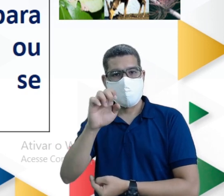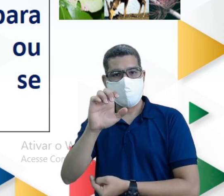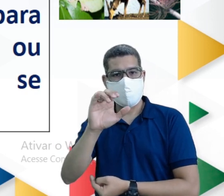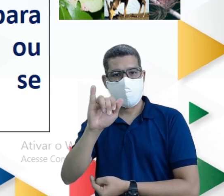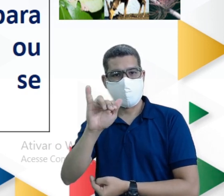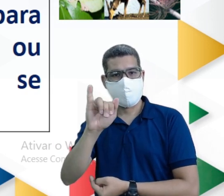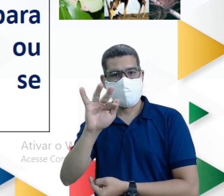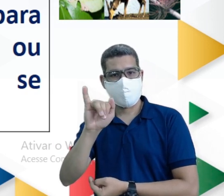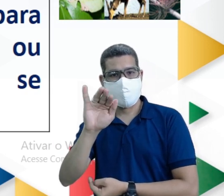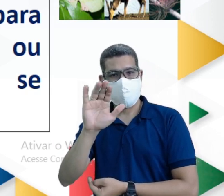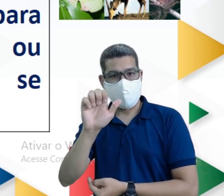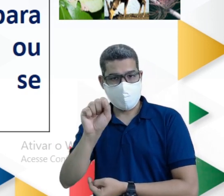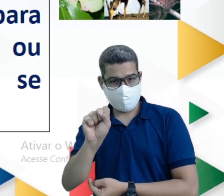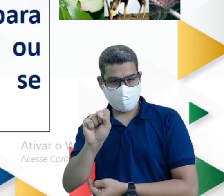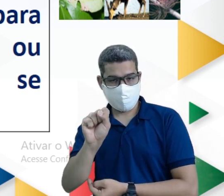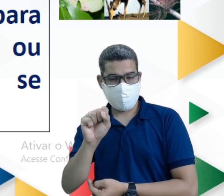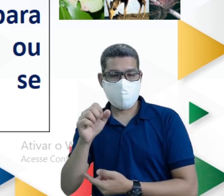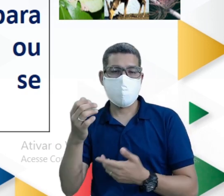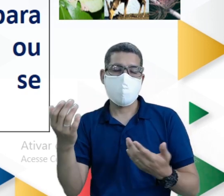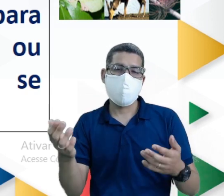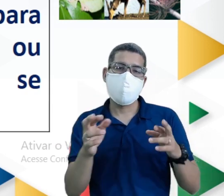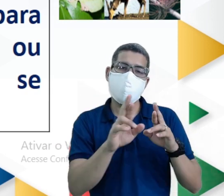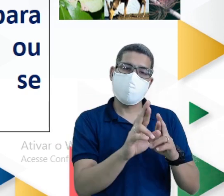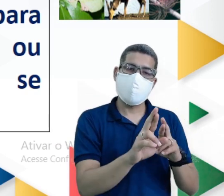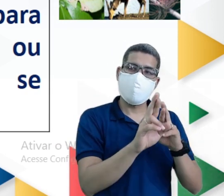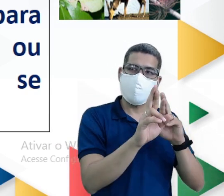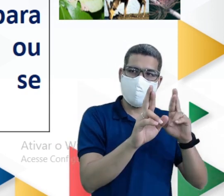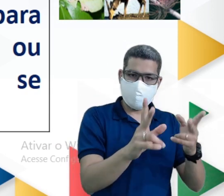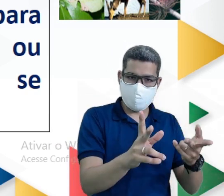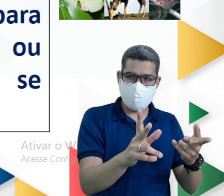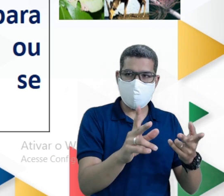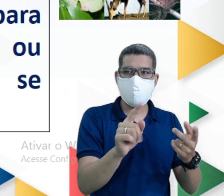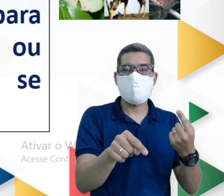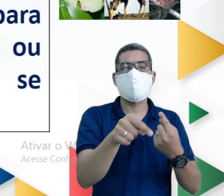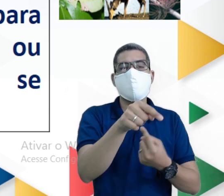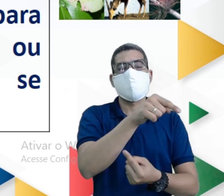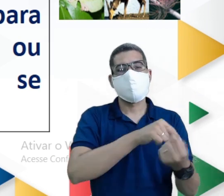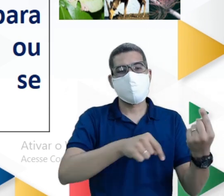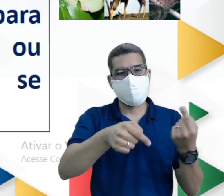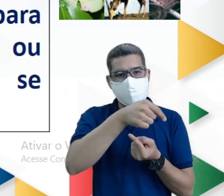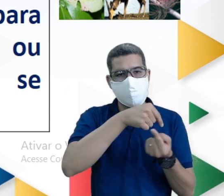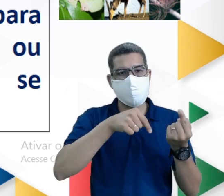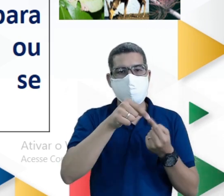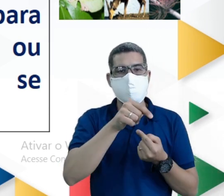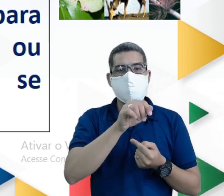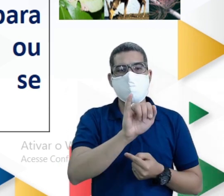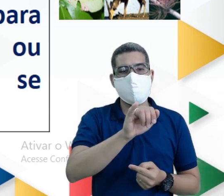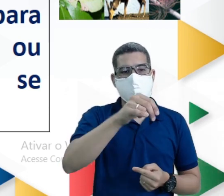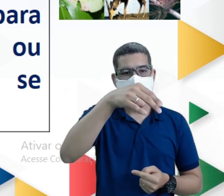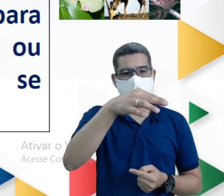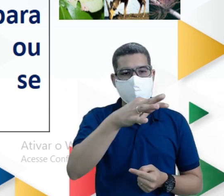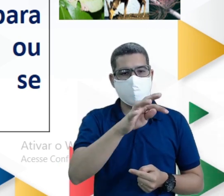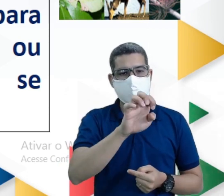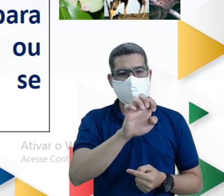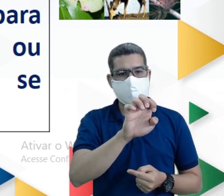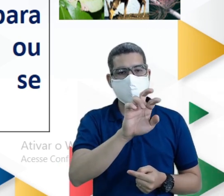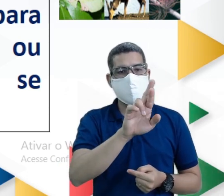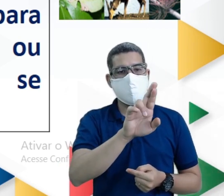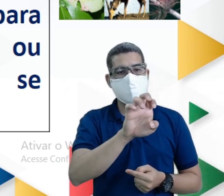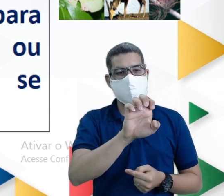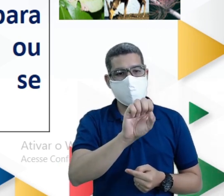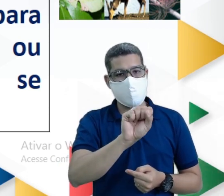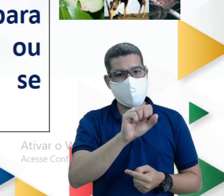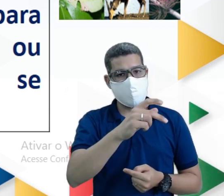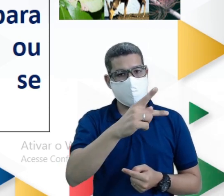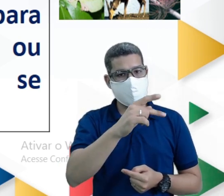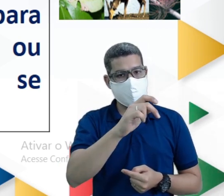espécies distintas, diferentes, que são relações interespecíficas. Essas